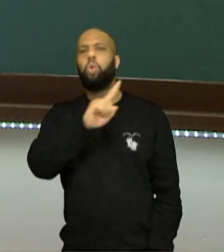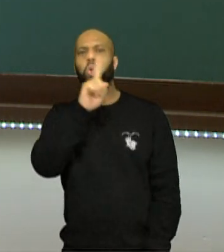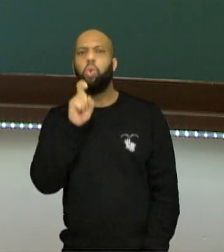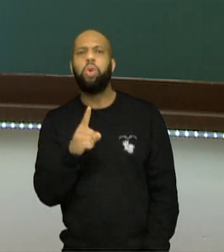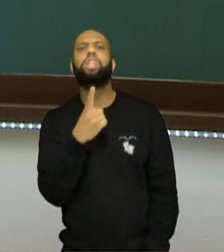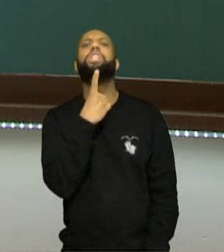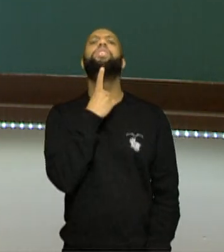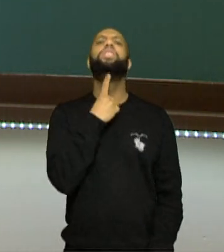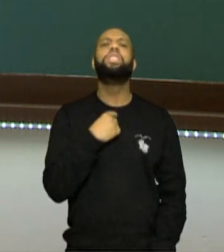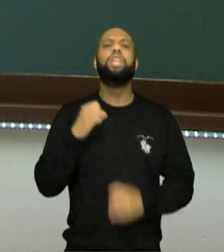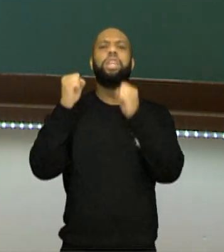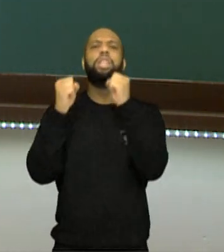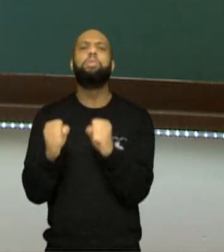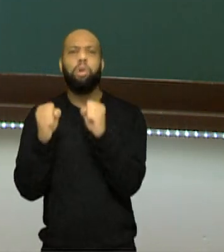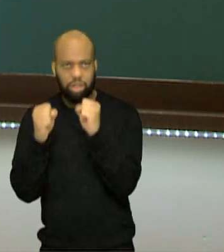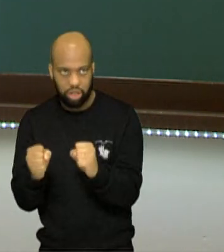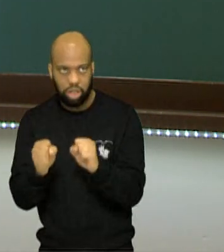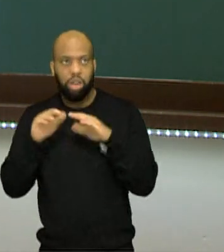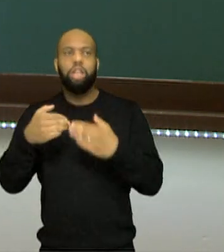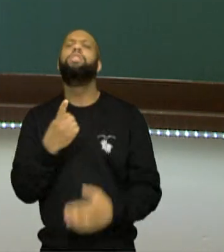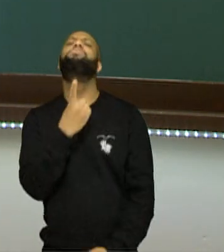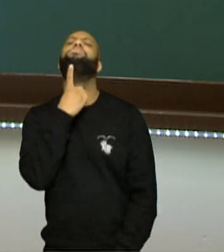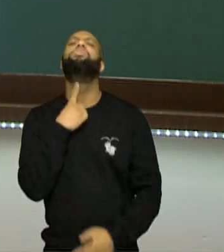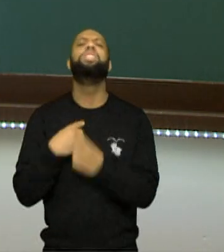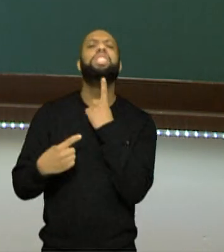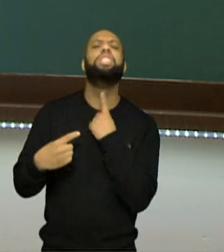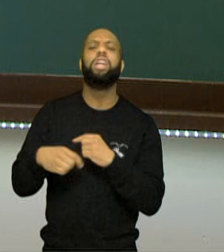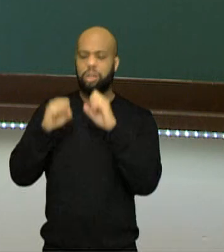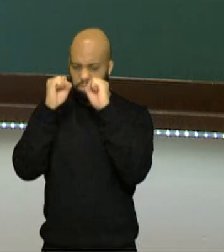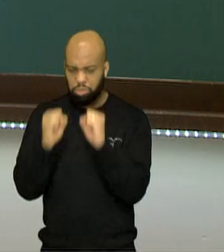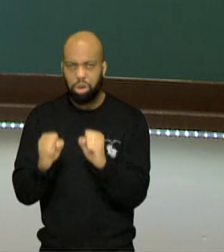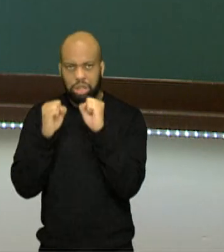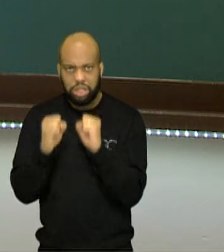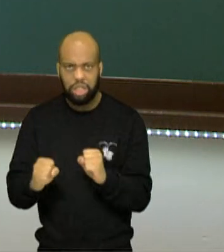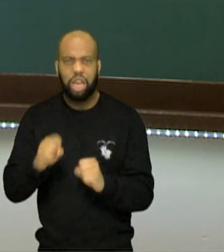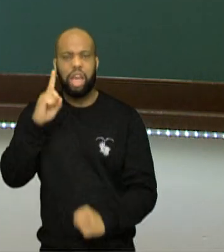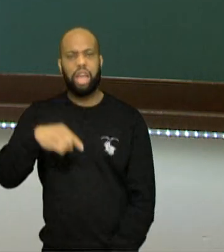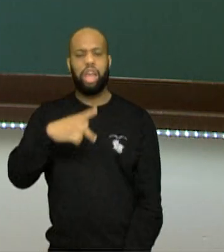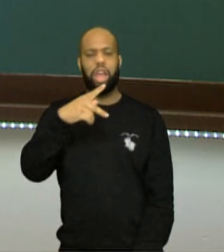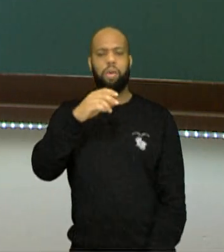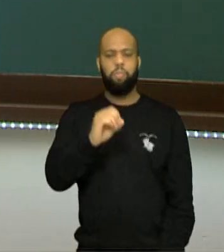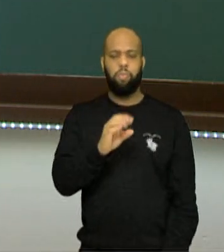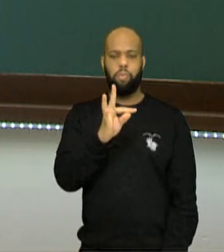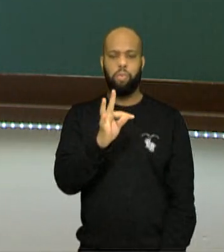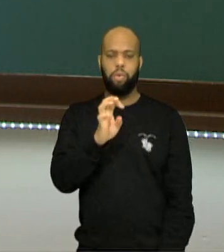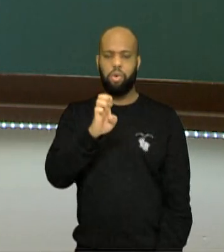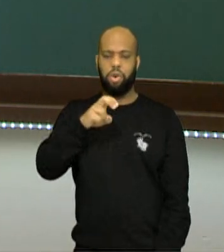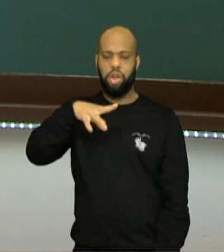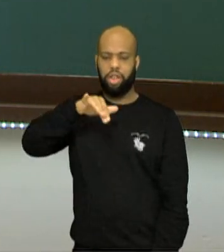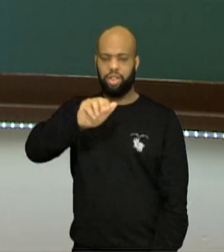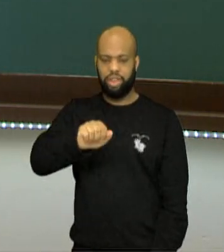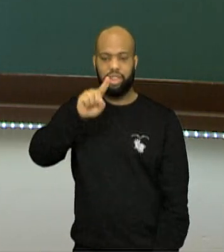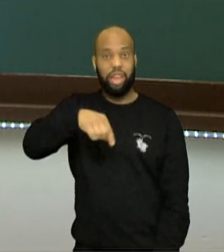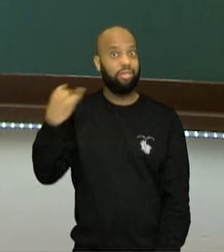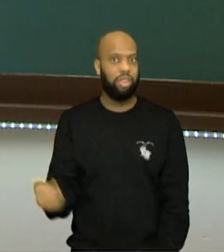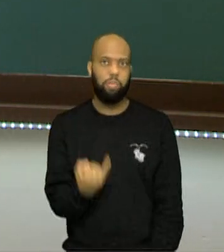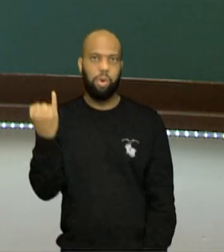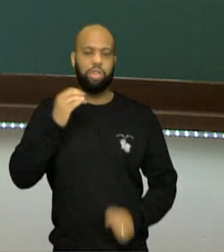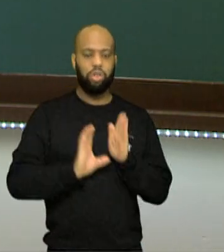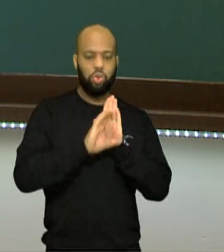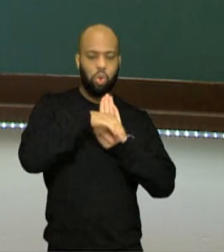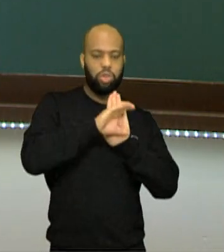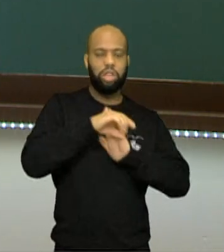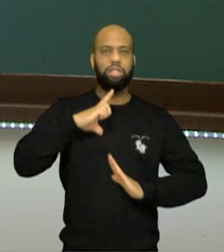a vontade de poder? Vontade de poder ou vontade de potência é um conceito essencial dentro